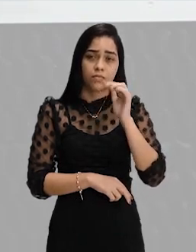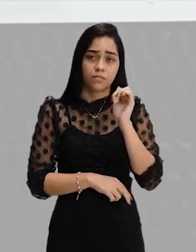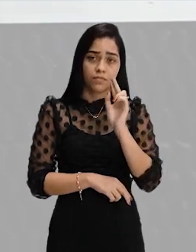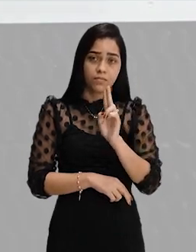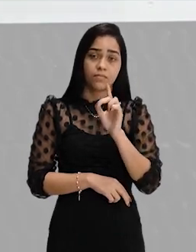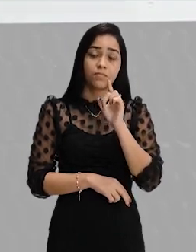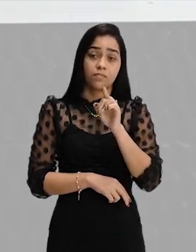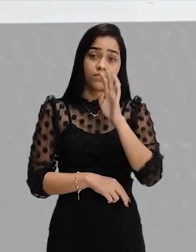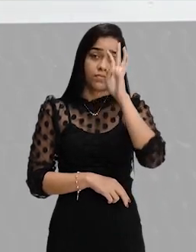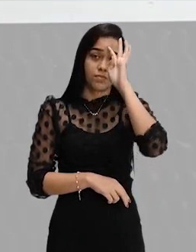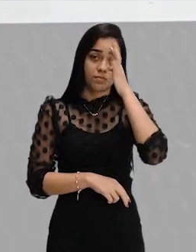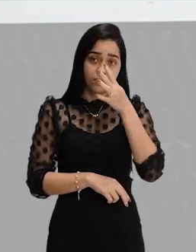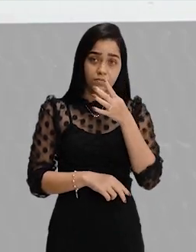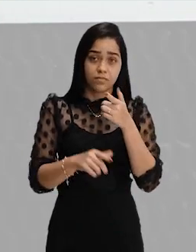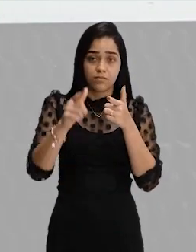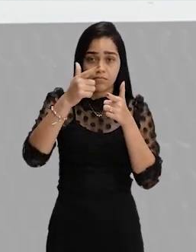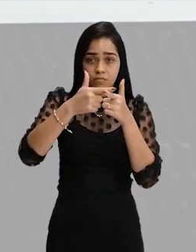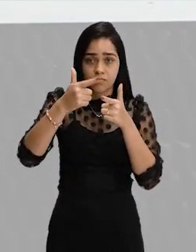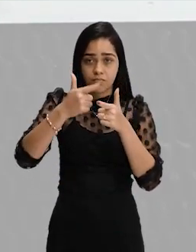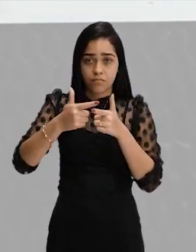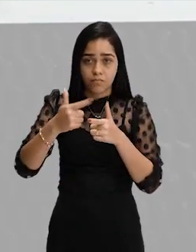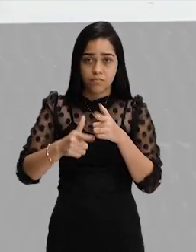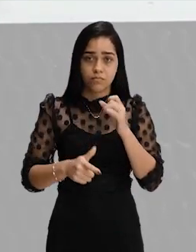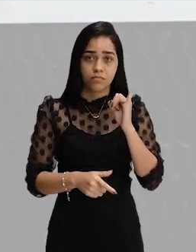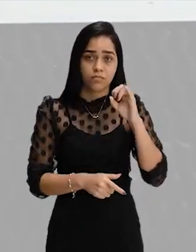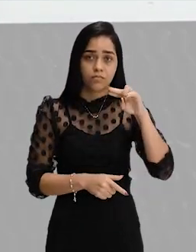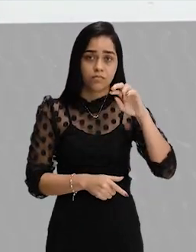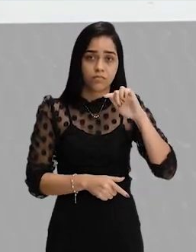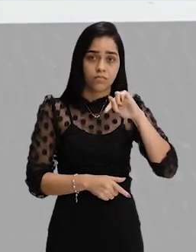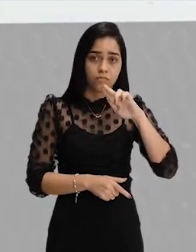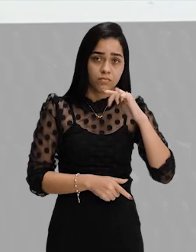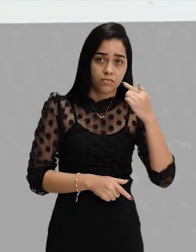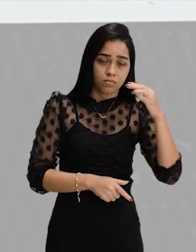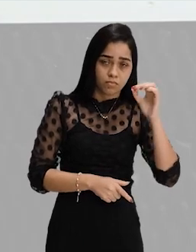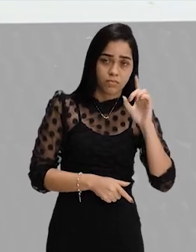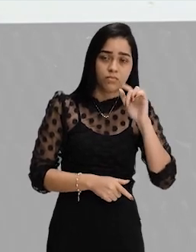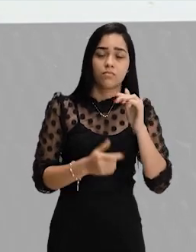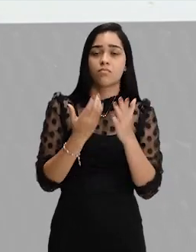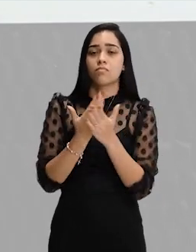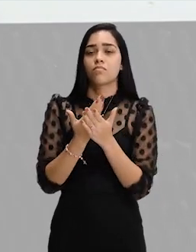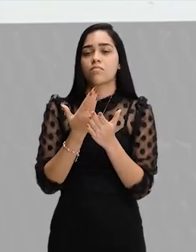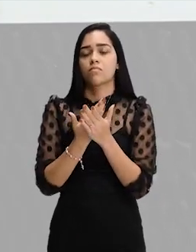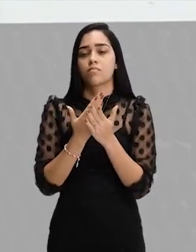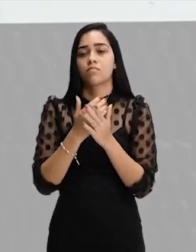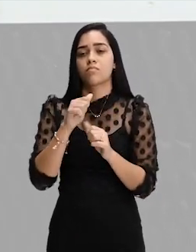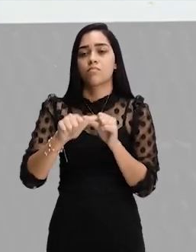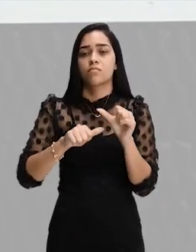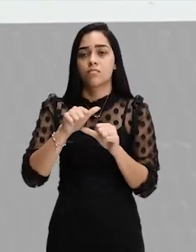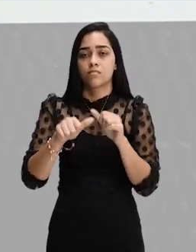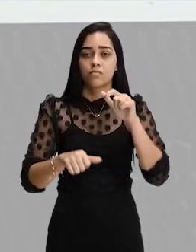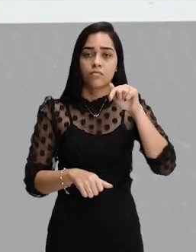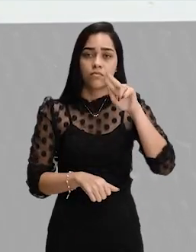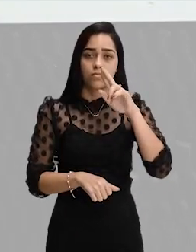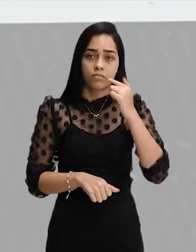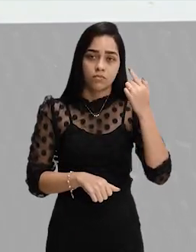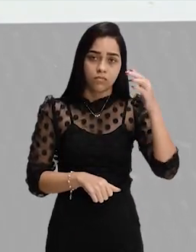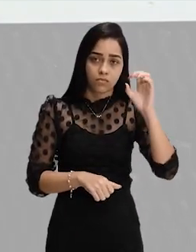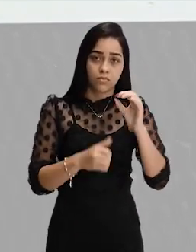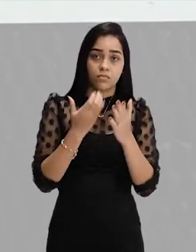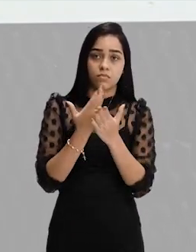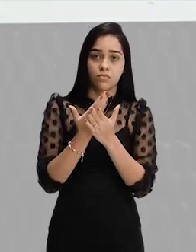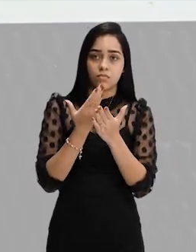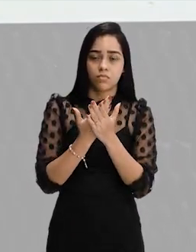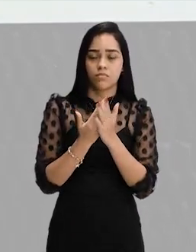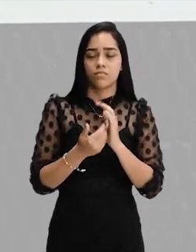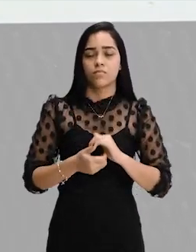você resolver as inequações é estudando o sinal, é transformar a inequação numa função e fazer o estudo do sinal da